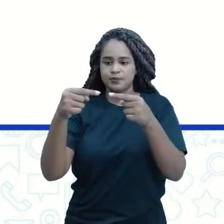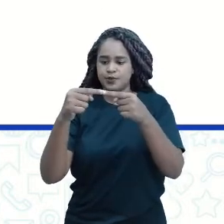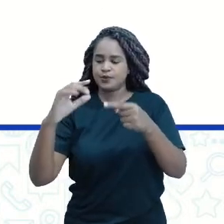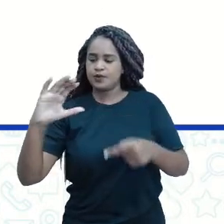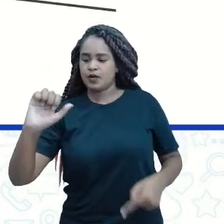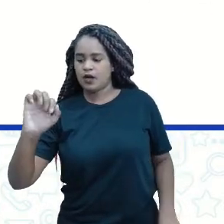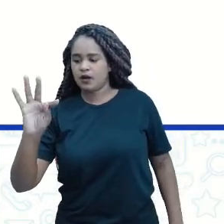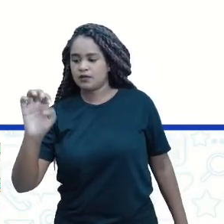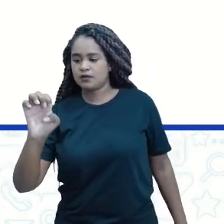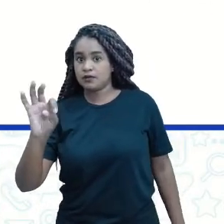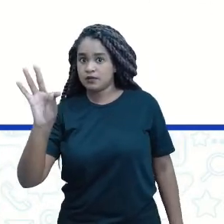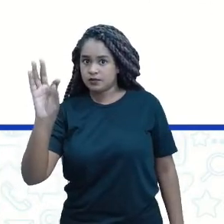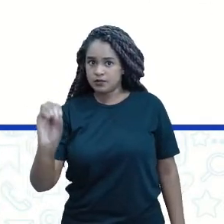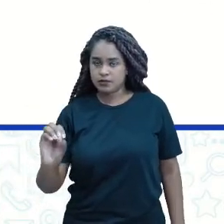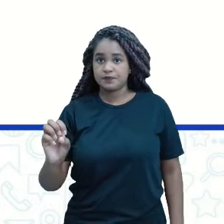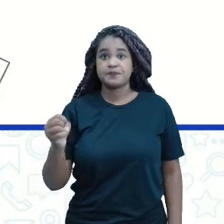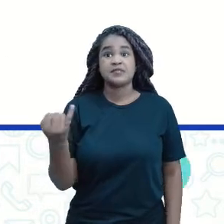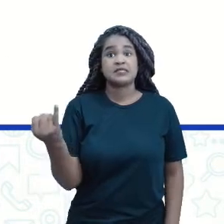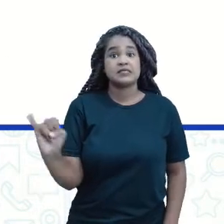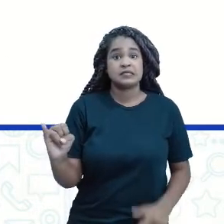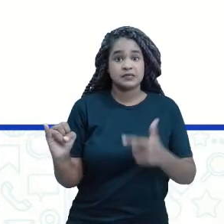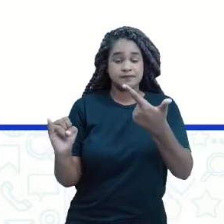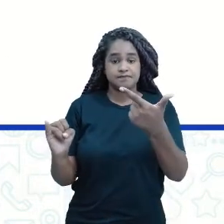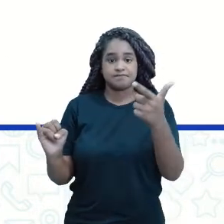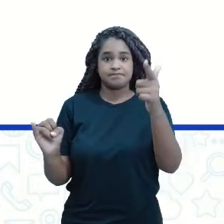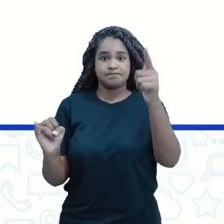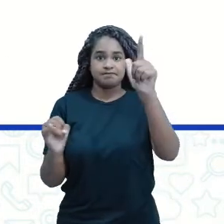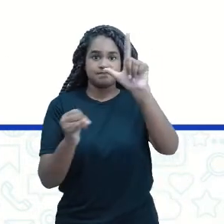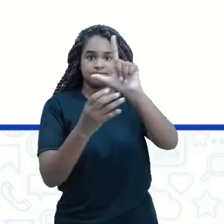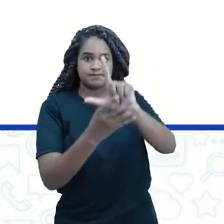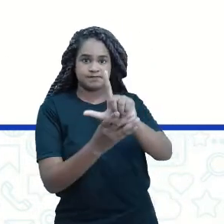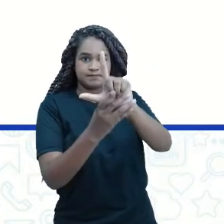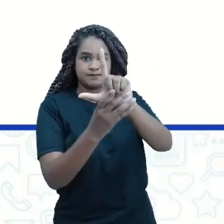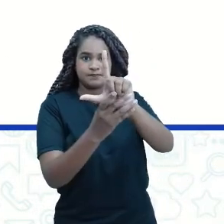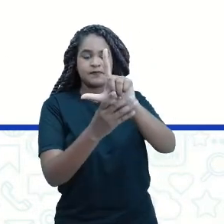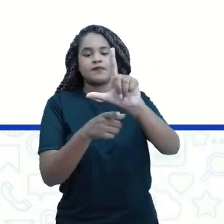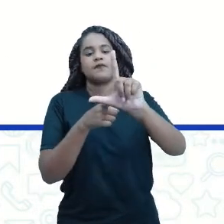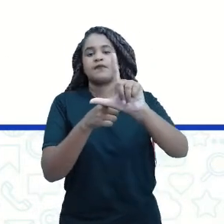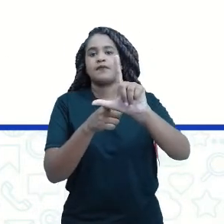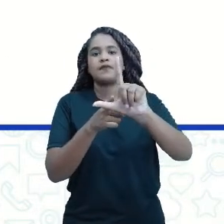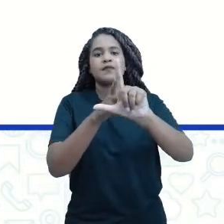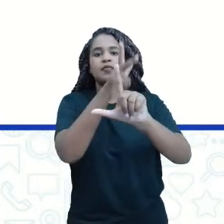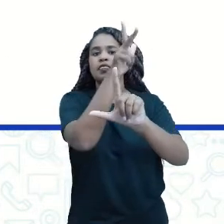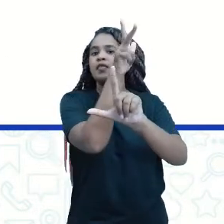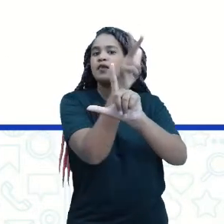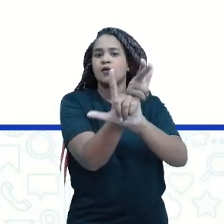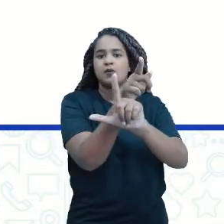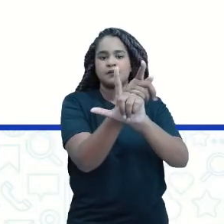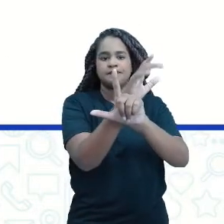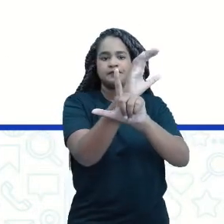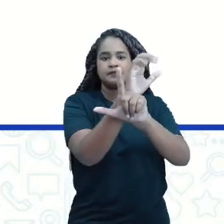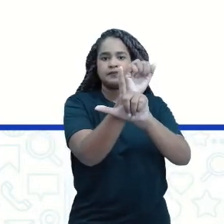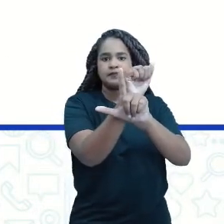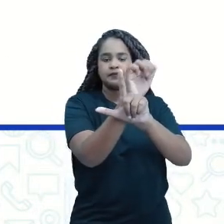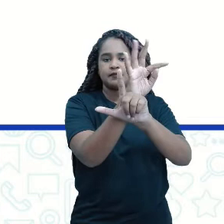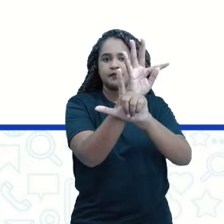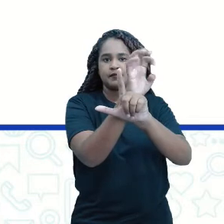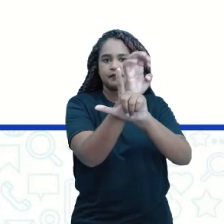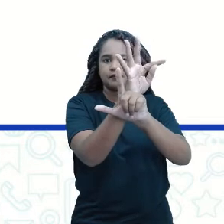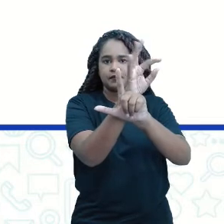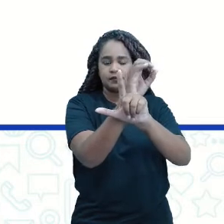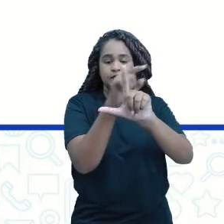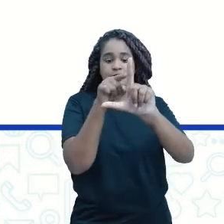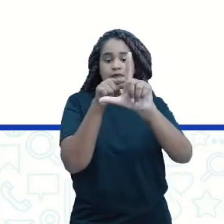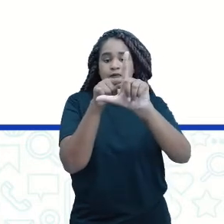a perceber a inversão dessa figura, vai acontecer a mesma coisa com outro cateto, ó. A gente vai ter o ângulo de